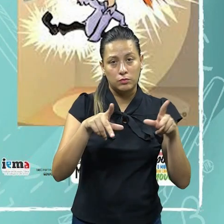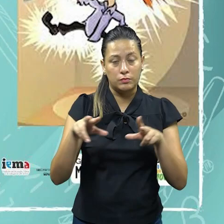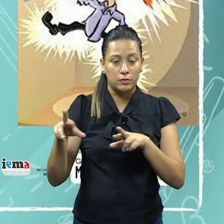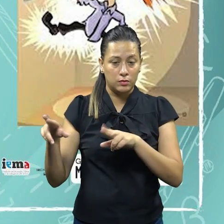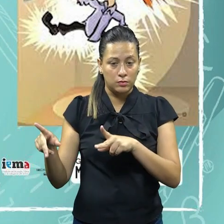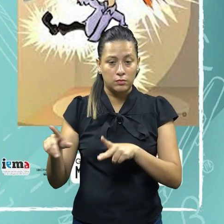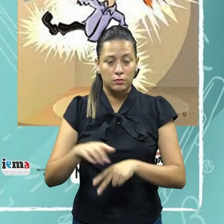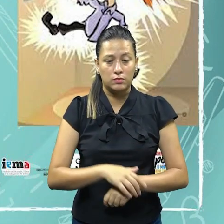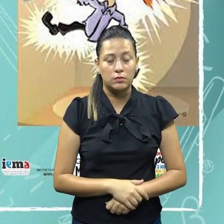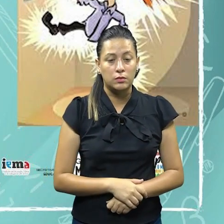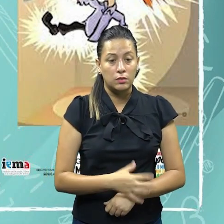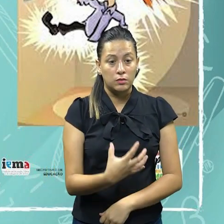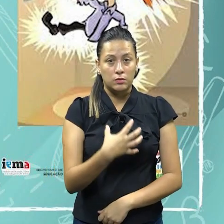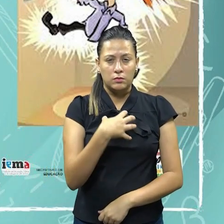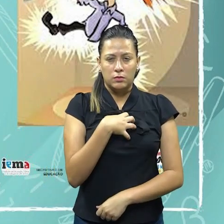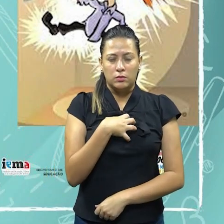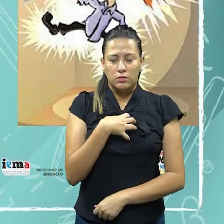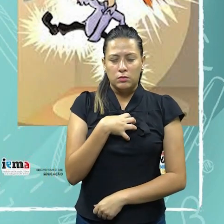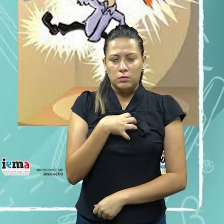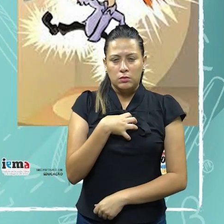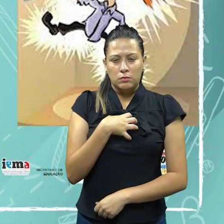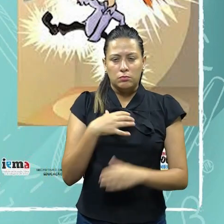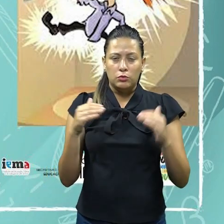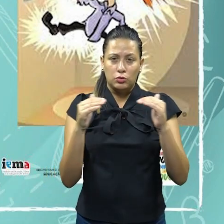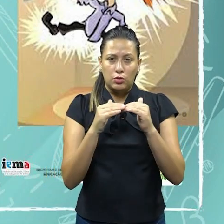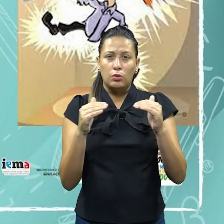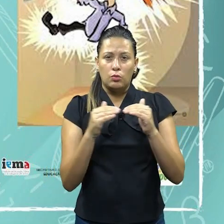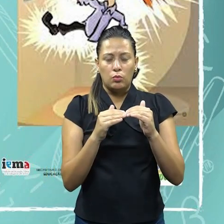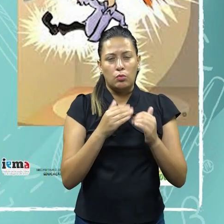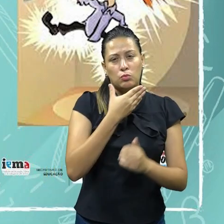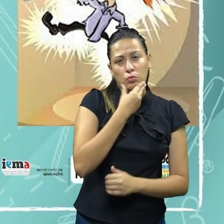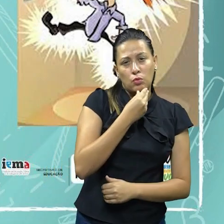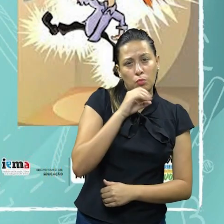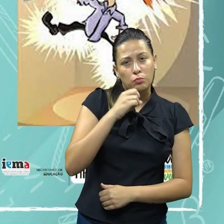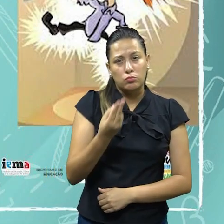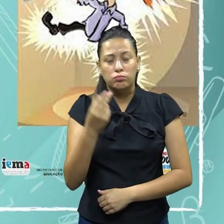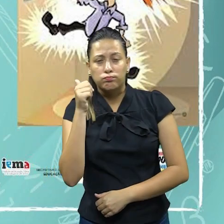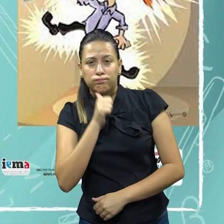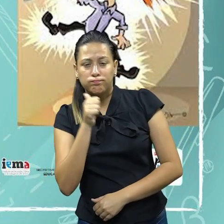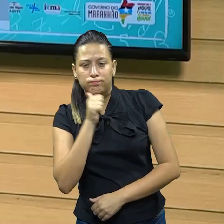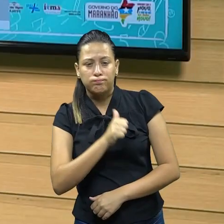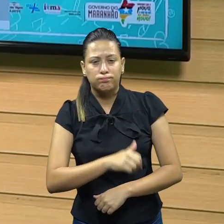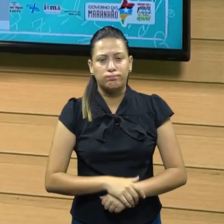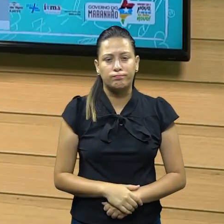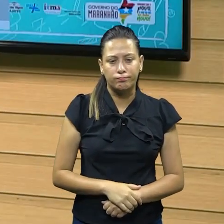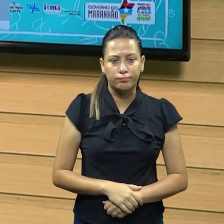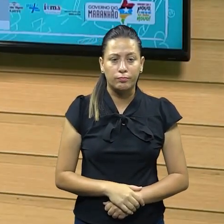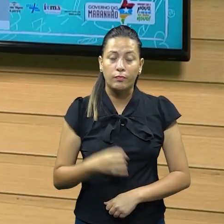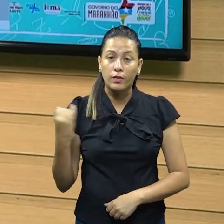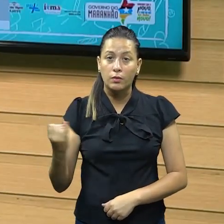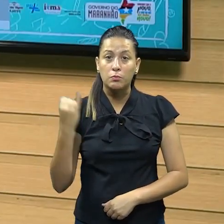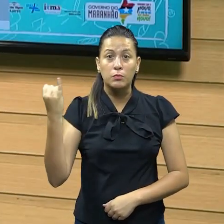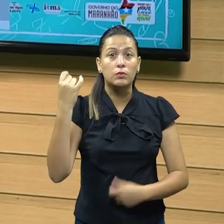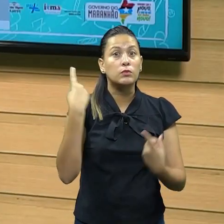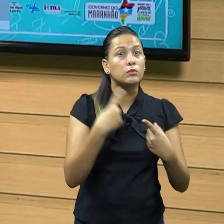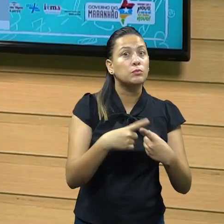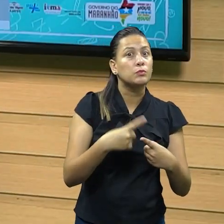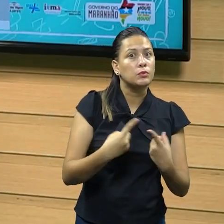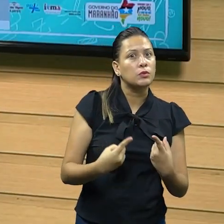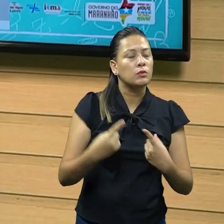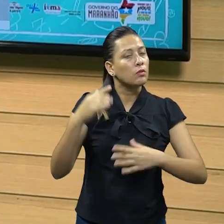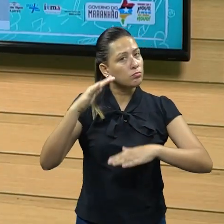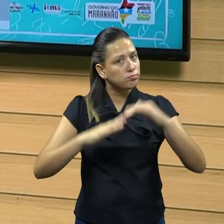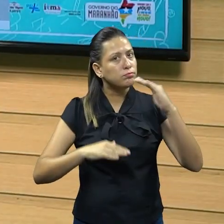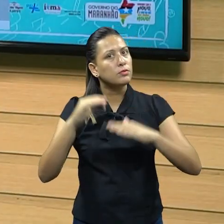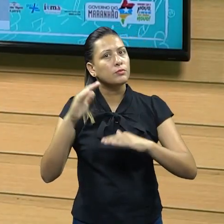diferença de sensações de acordo com o sexo da pessoa, masculino e feminino. Isso é importante por quê? Porque o